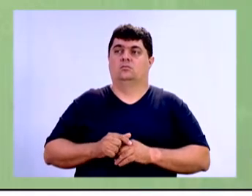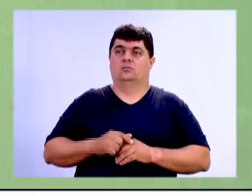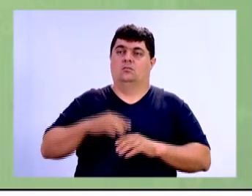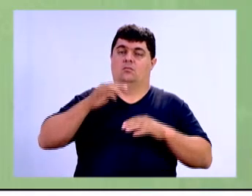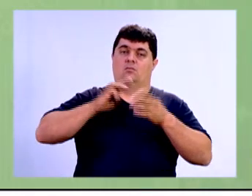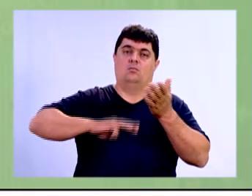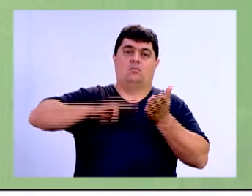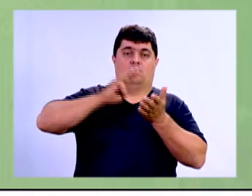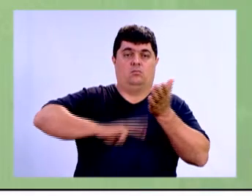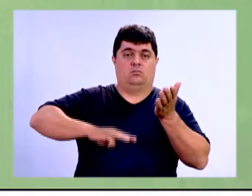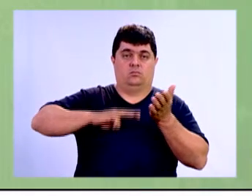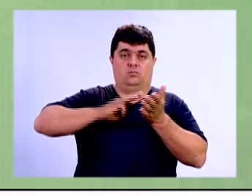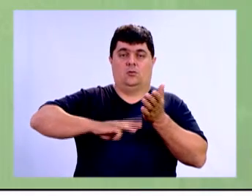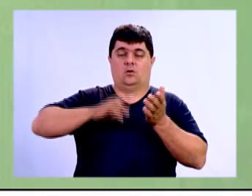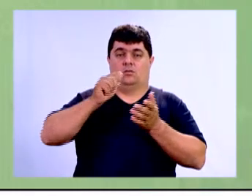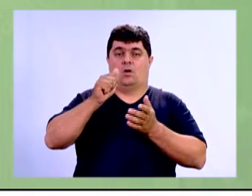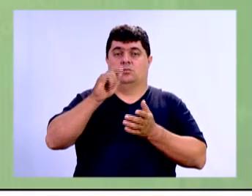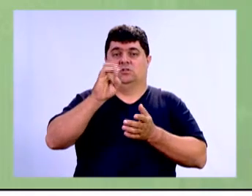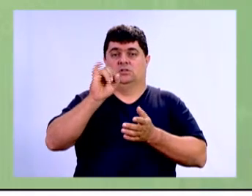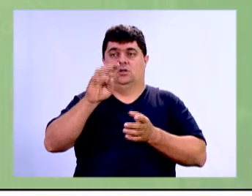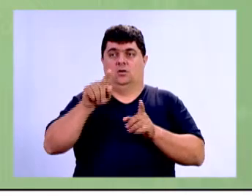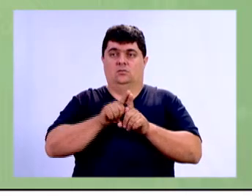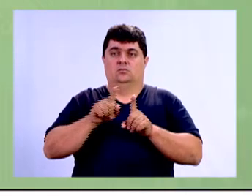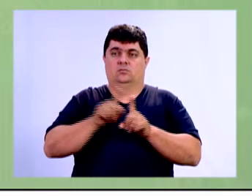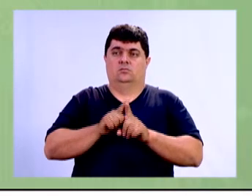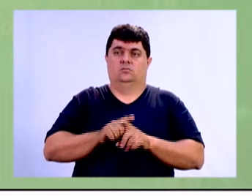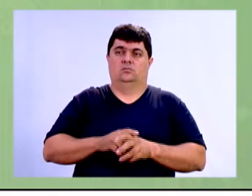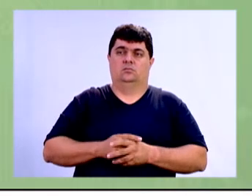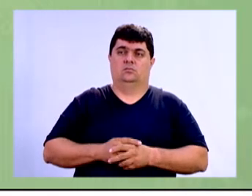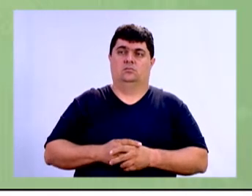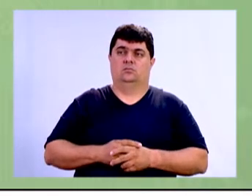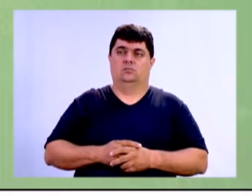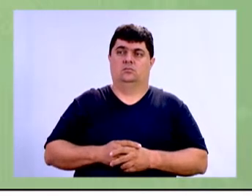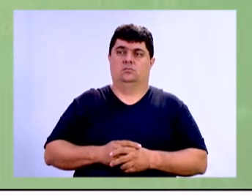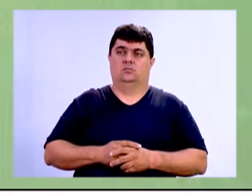são chamados métodos abstratos. Bem, gente,